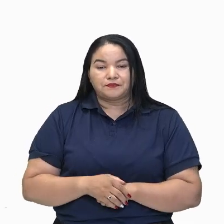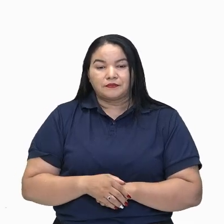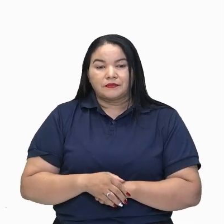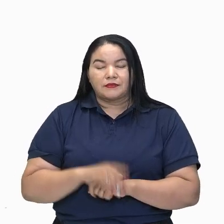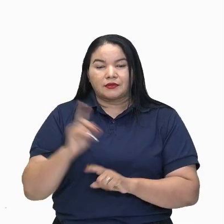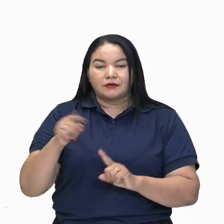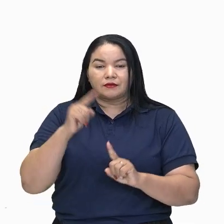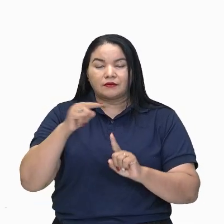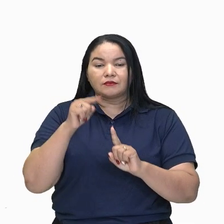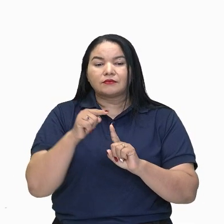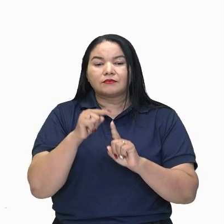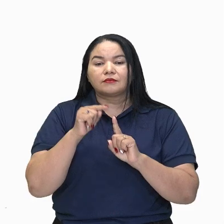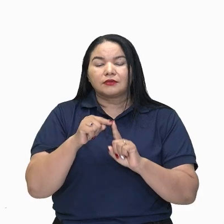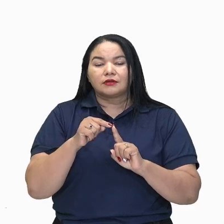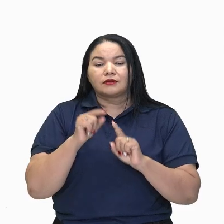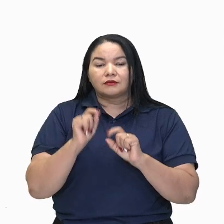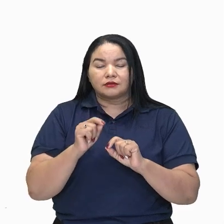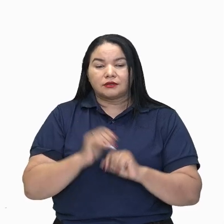público-alvo